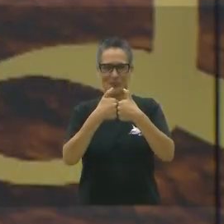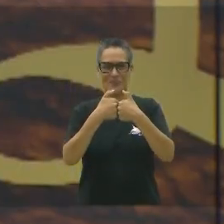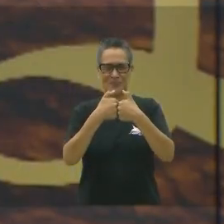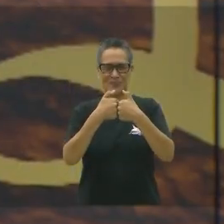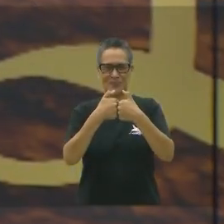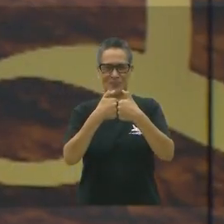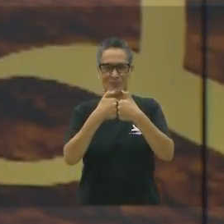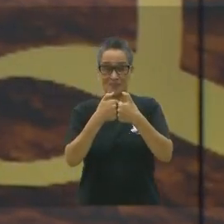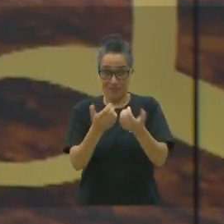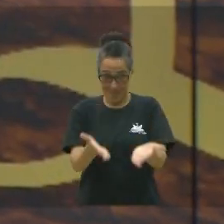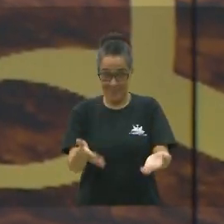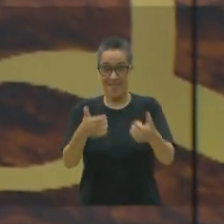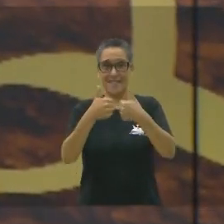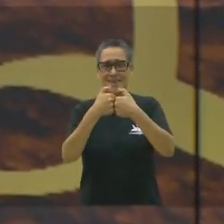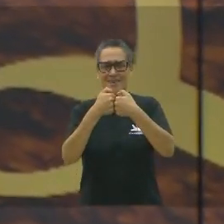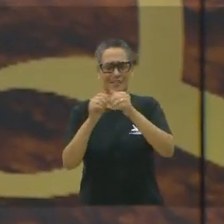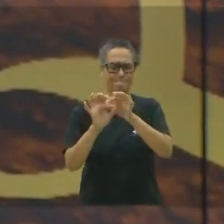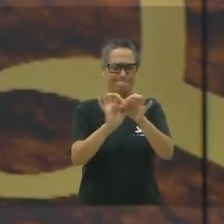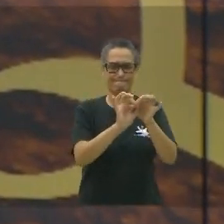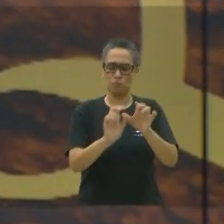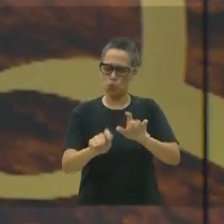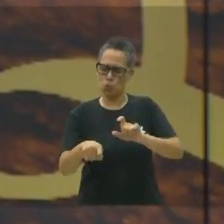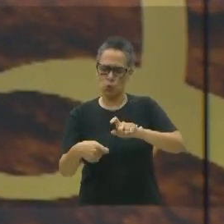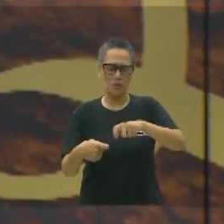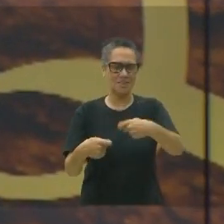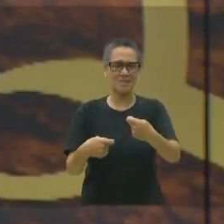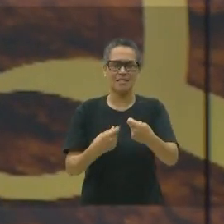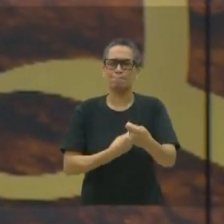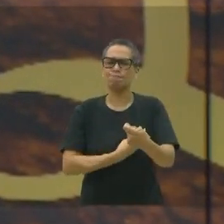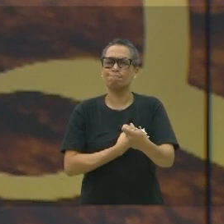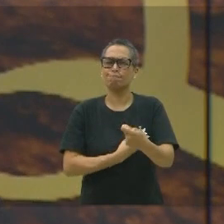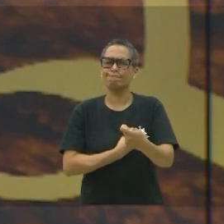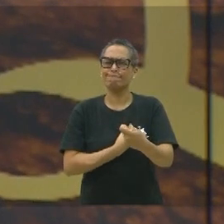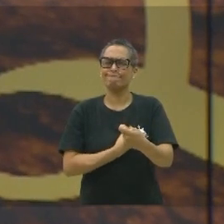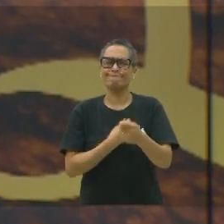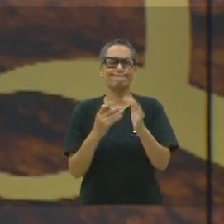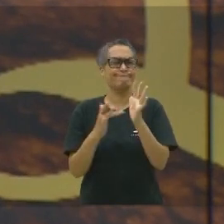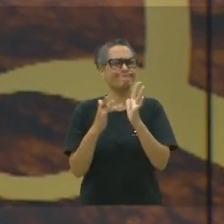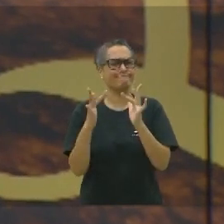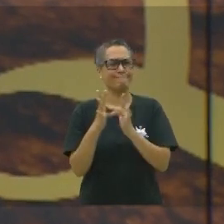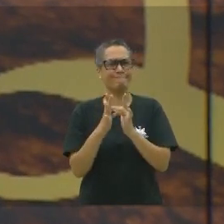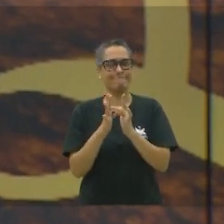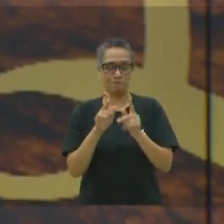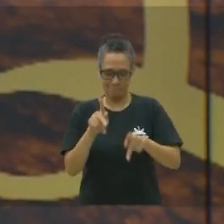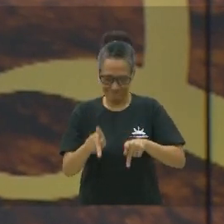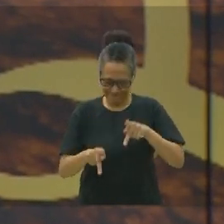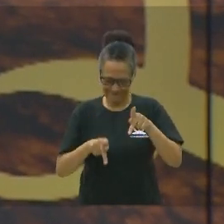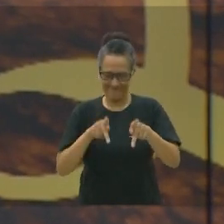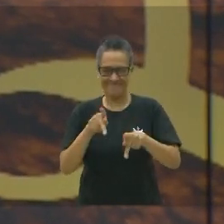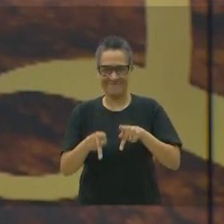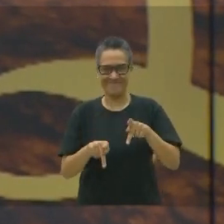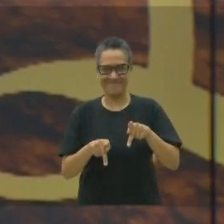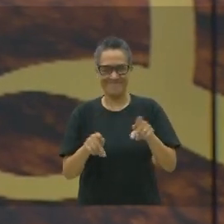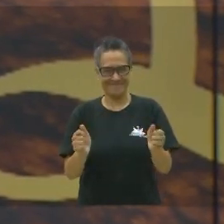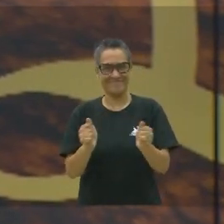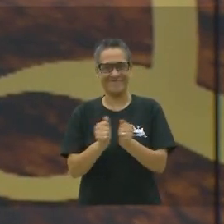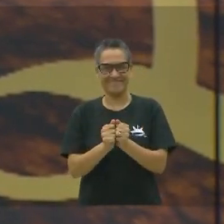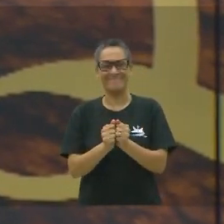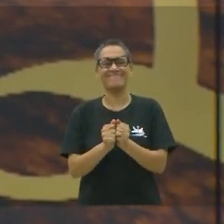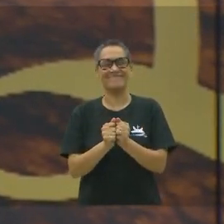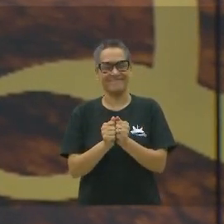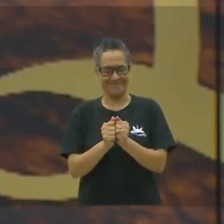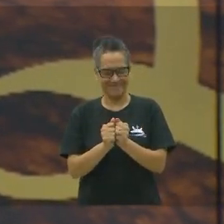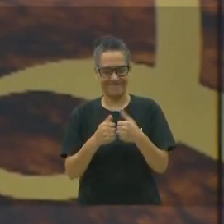da aliança, sinal da presença de Deus junto do seu povo. A